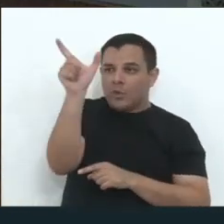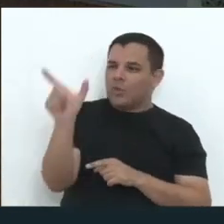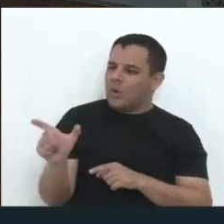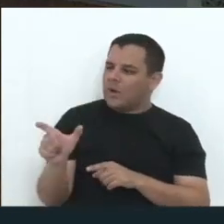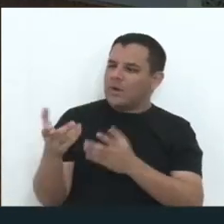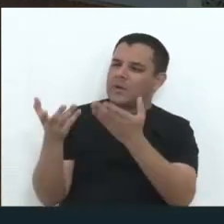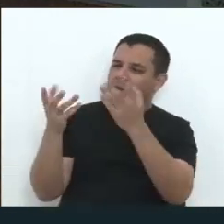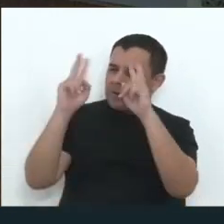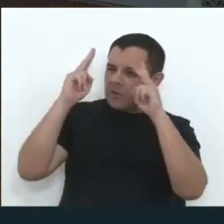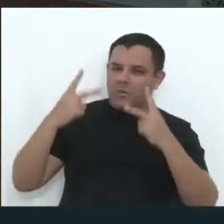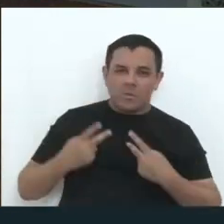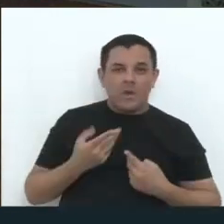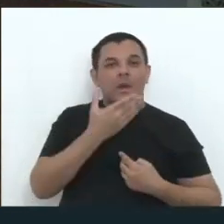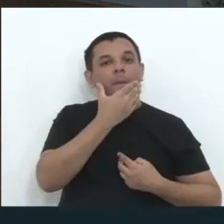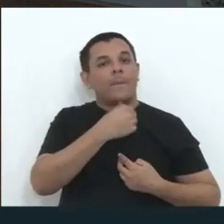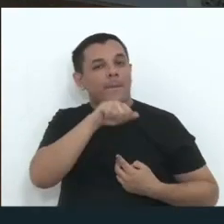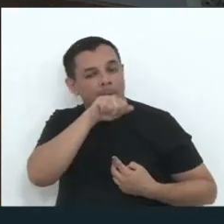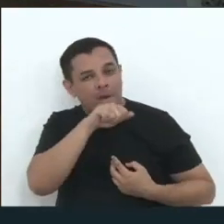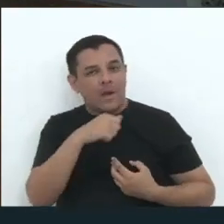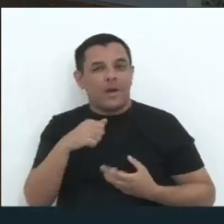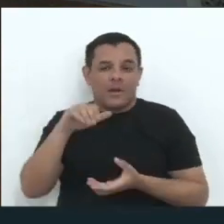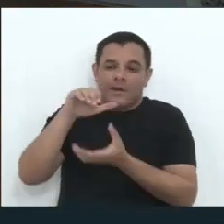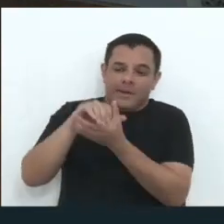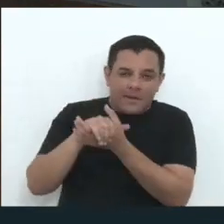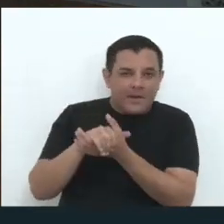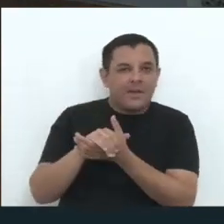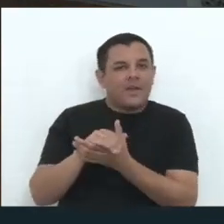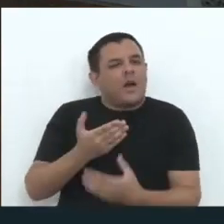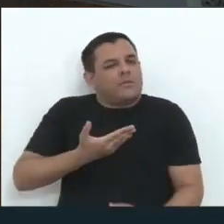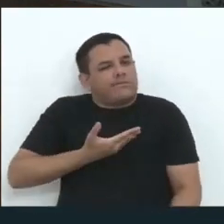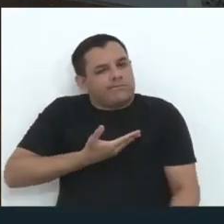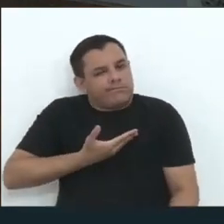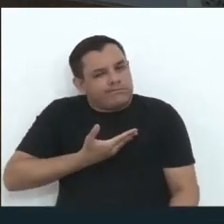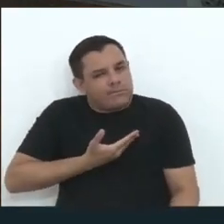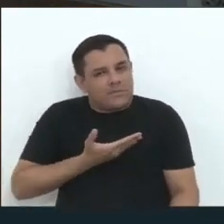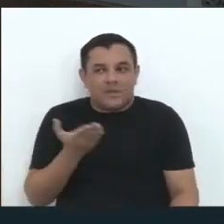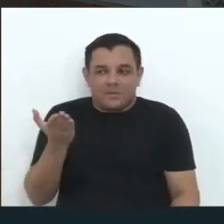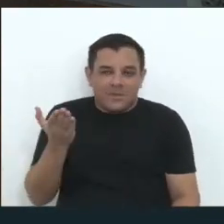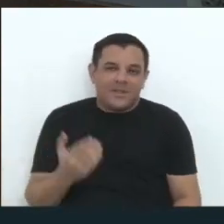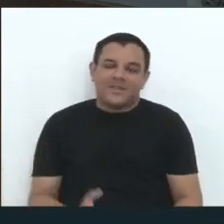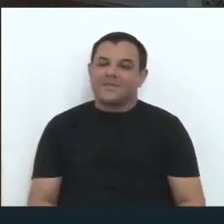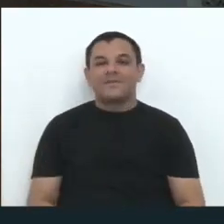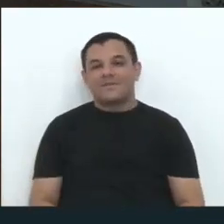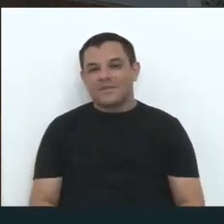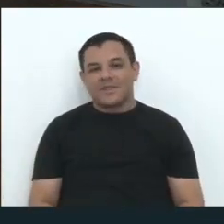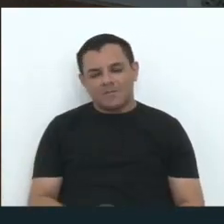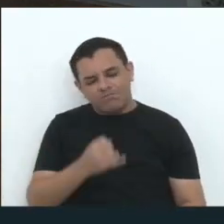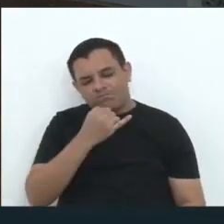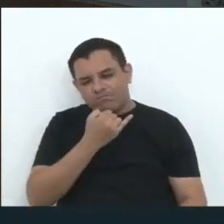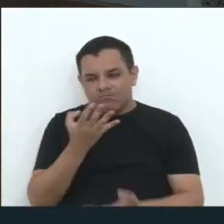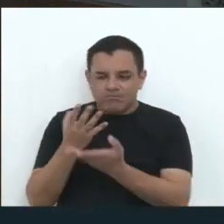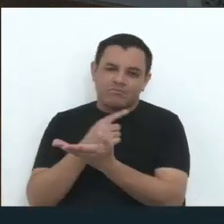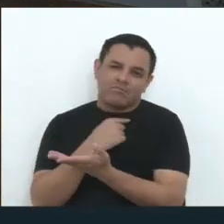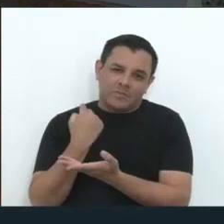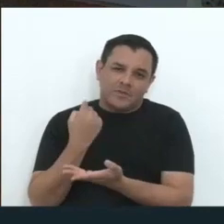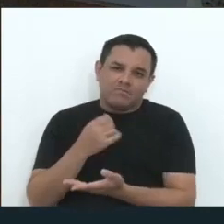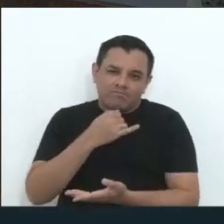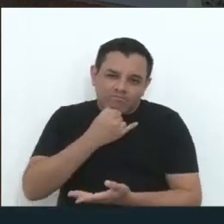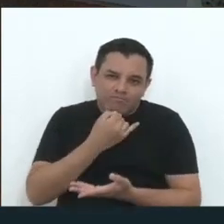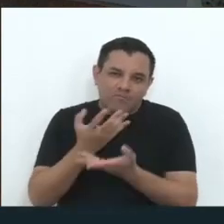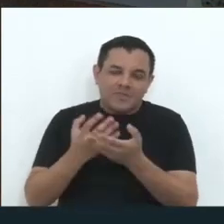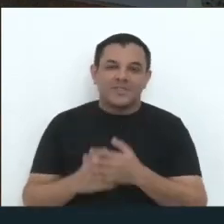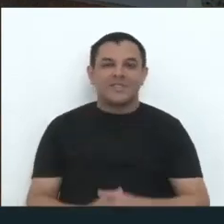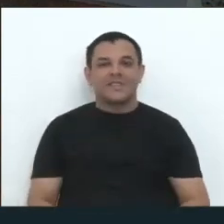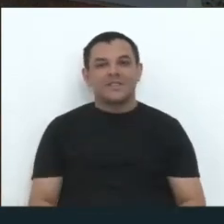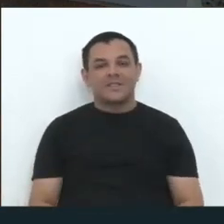pelo pai, marido, amigo. A gente se sente muito entristecido. Não poderia